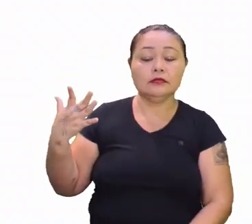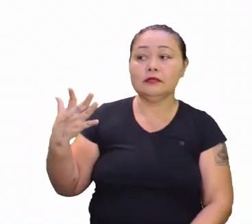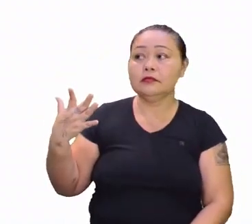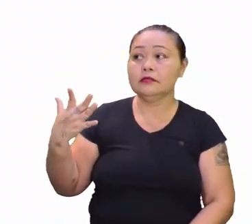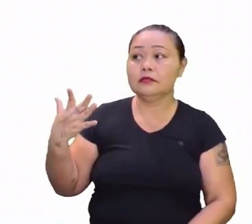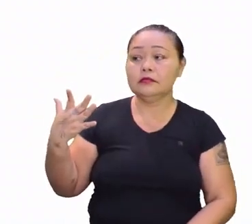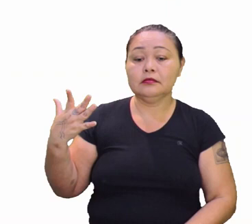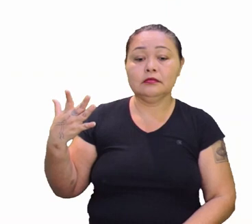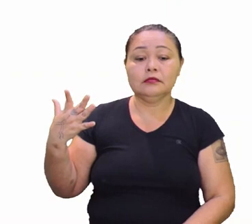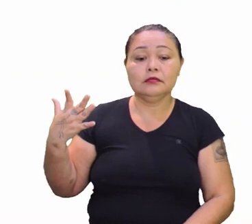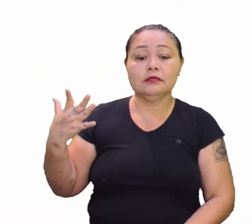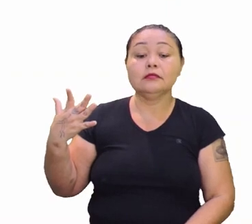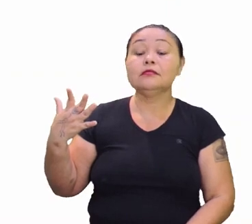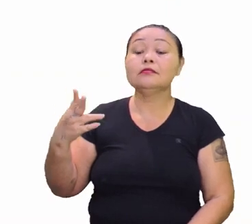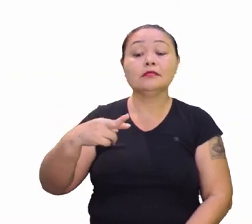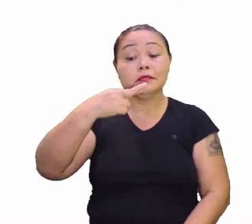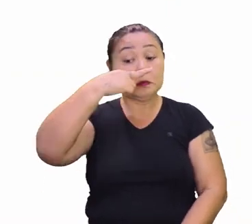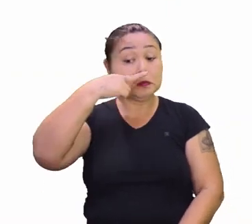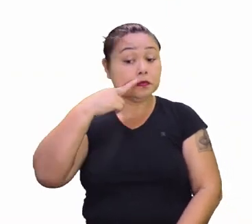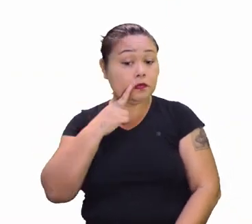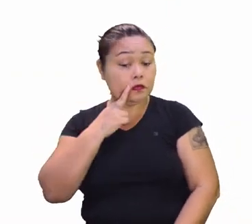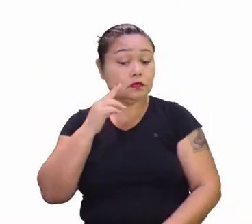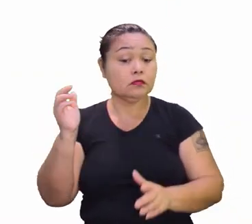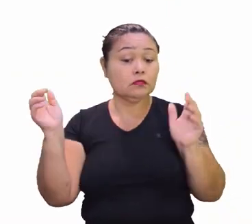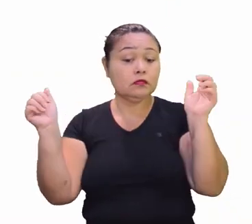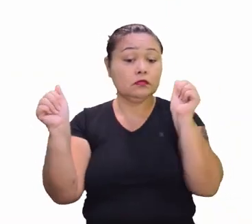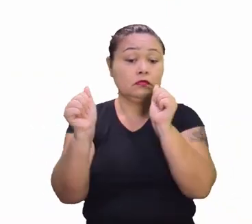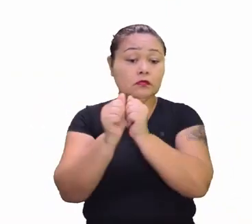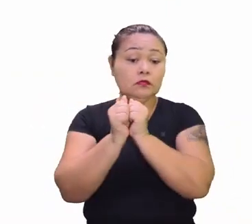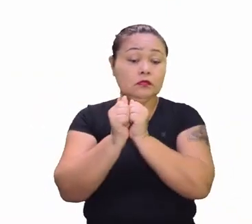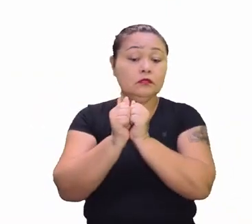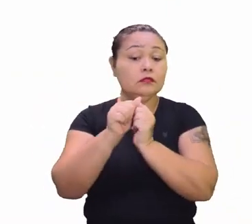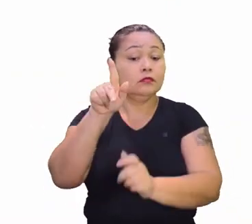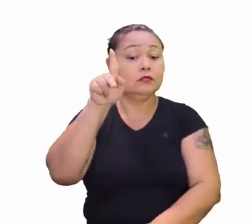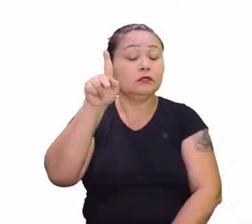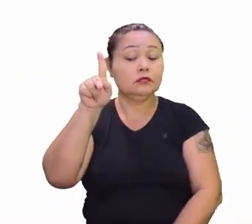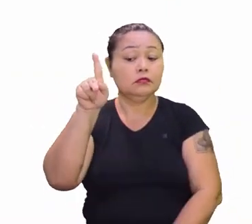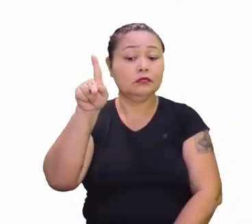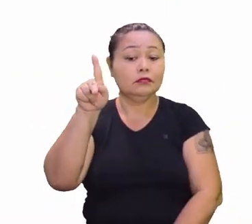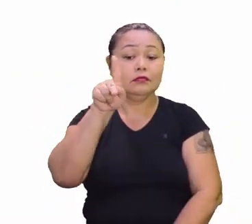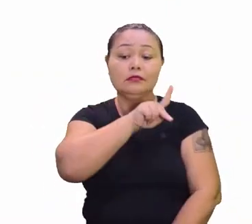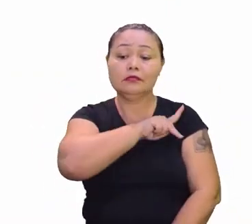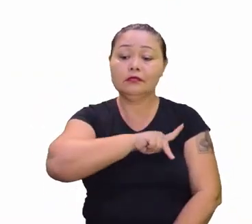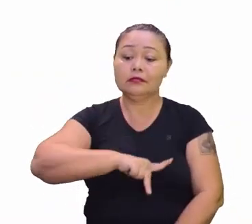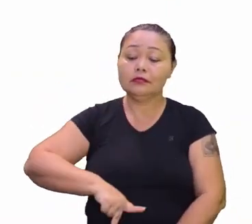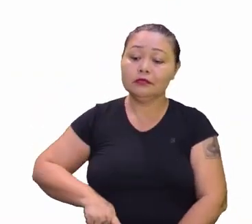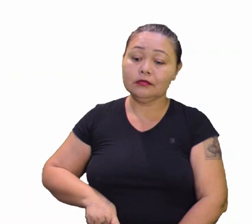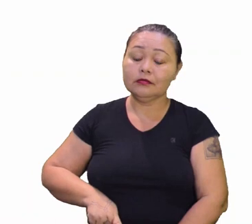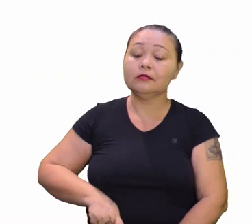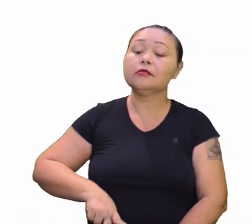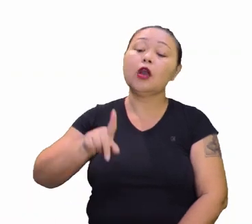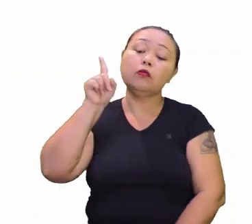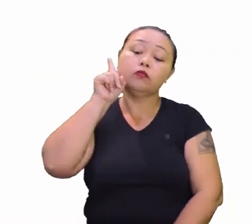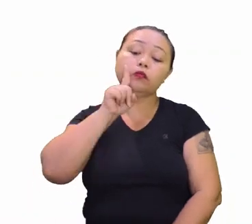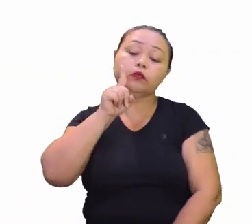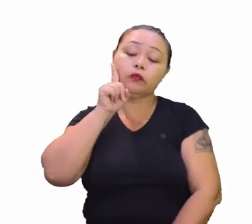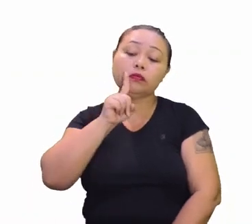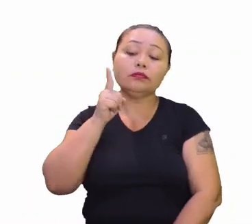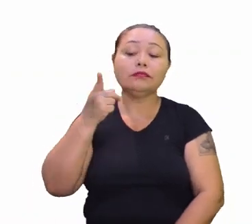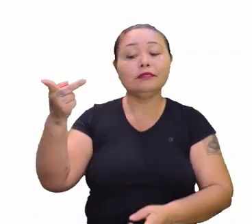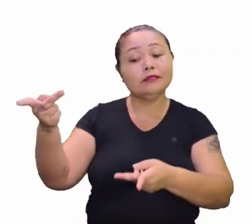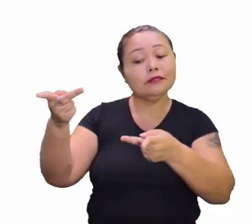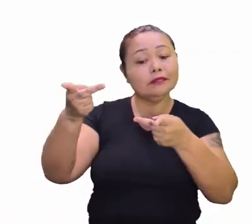só, Marechal Rondon, juntamente com o presidente dos Estados Unidos,